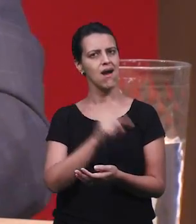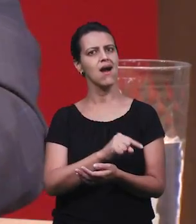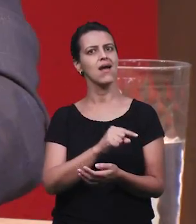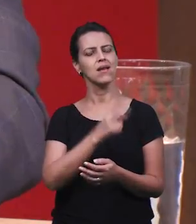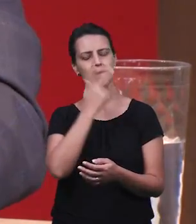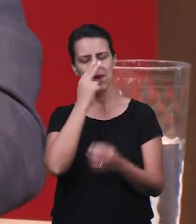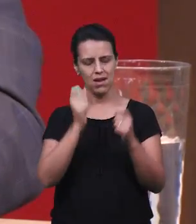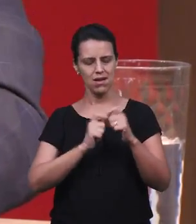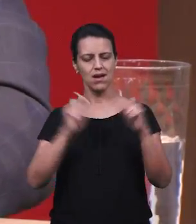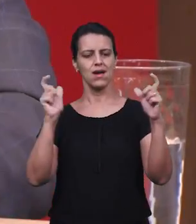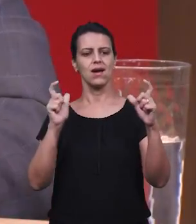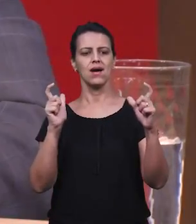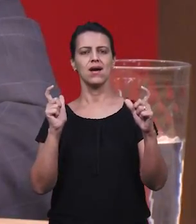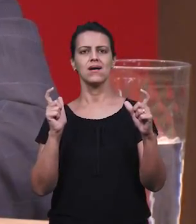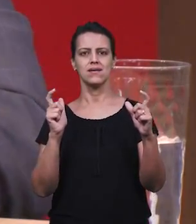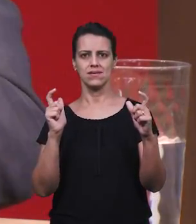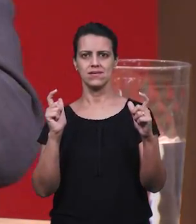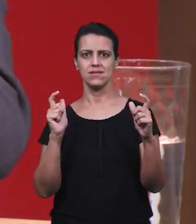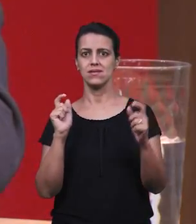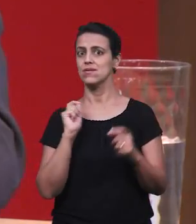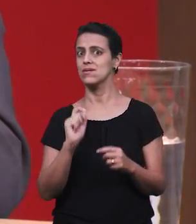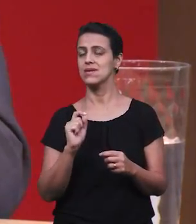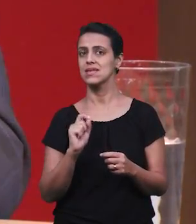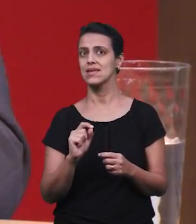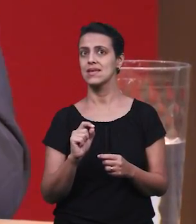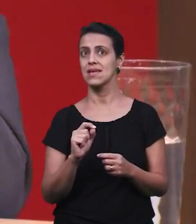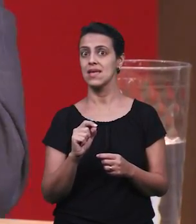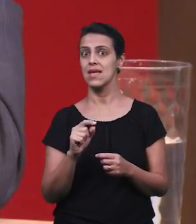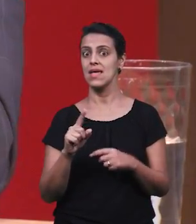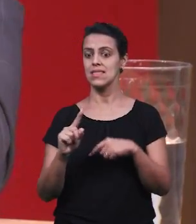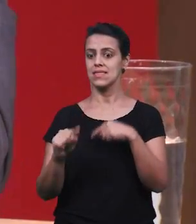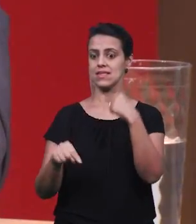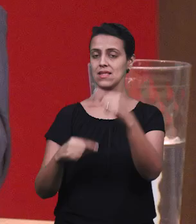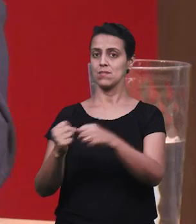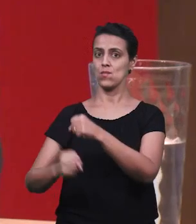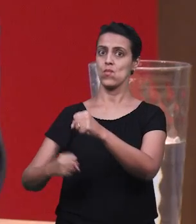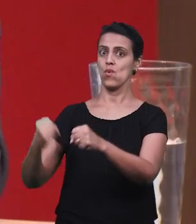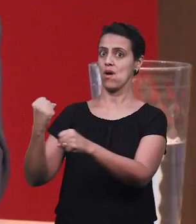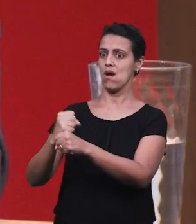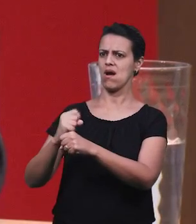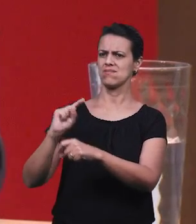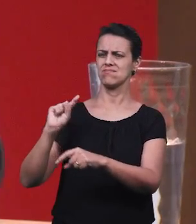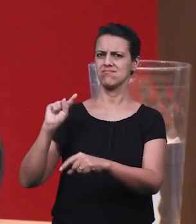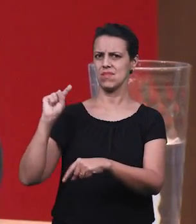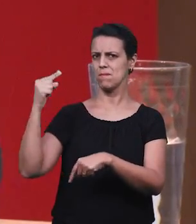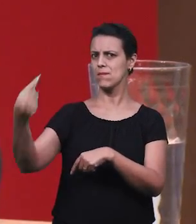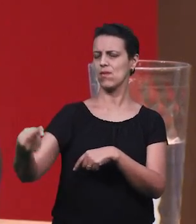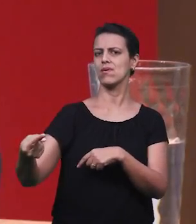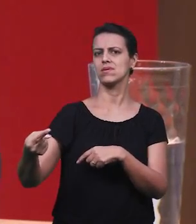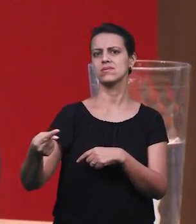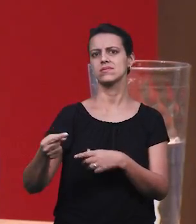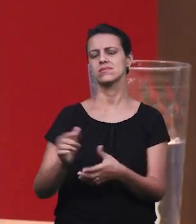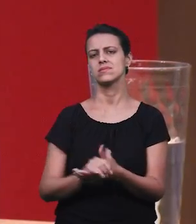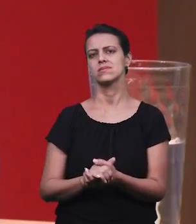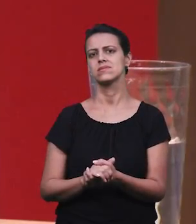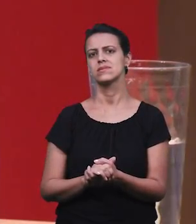que despertou. De tal forma, Gilson, que no outro ano, não sei se foi um ano ou dois